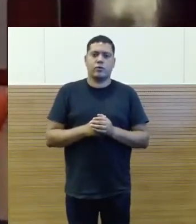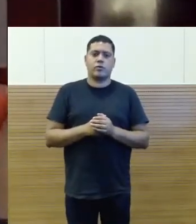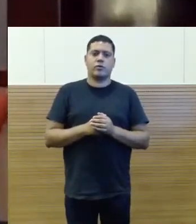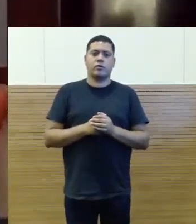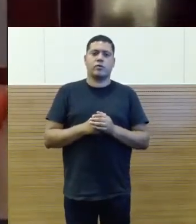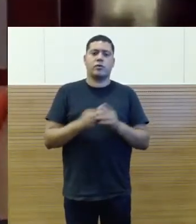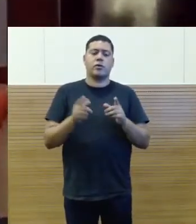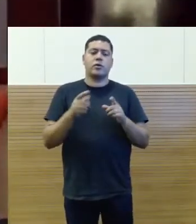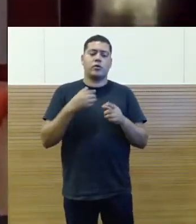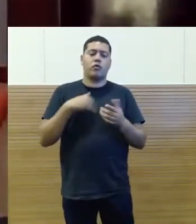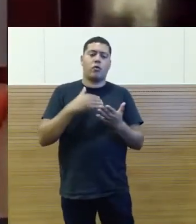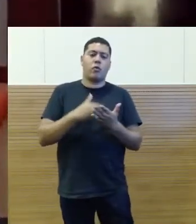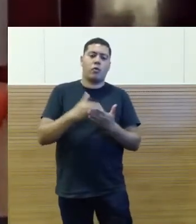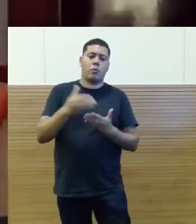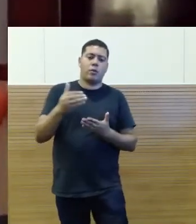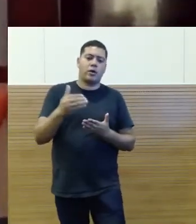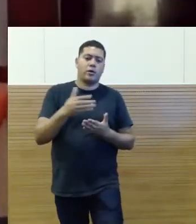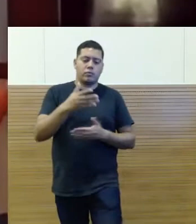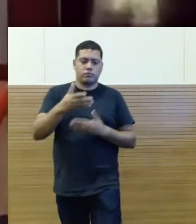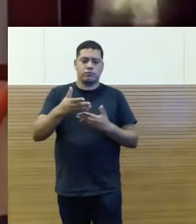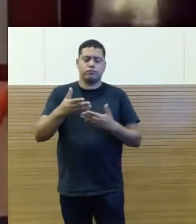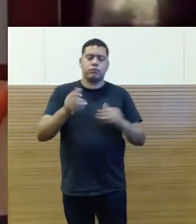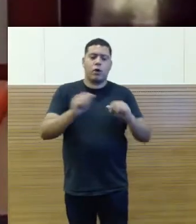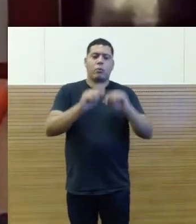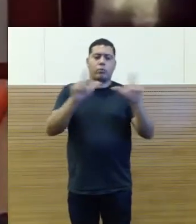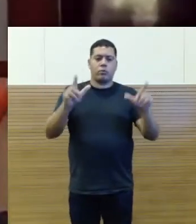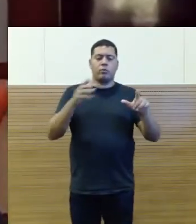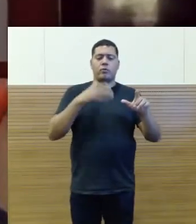vou começar vou compartilhar a minha tela.